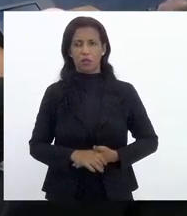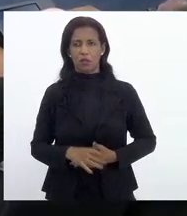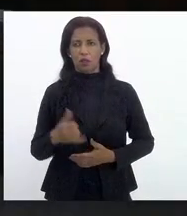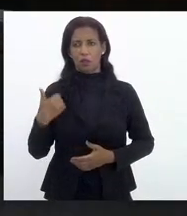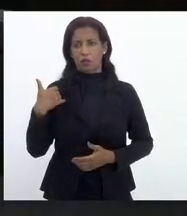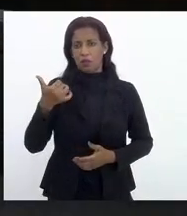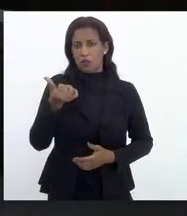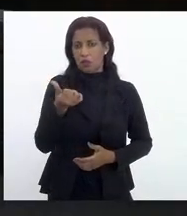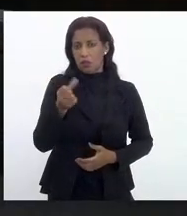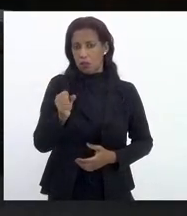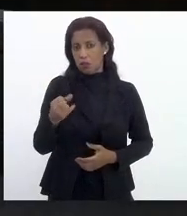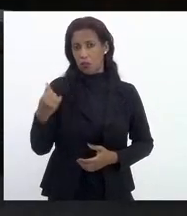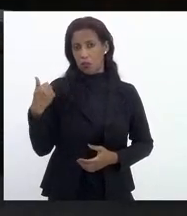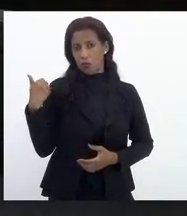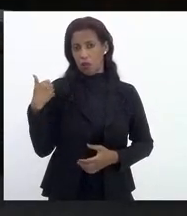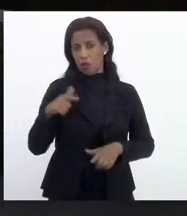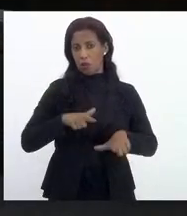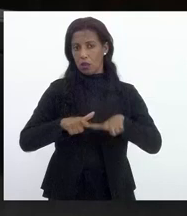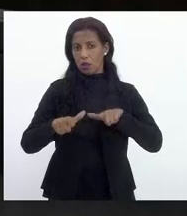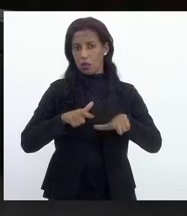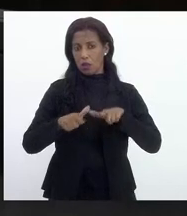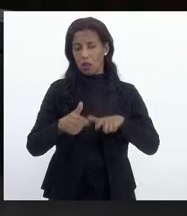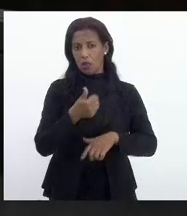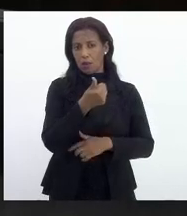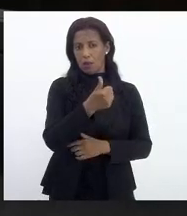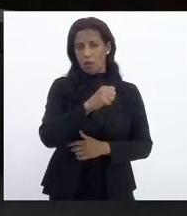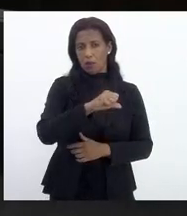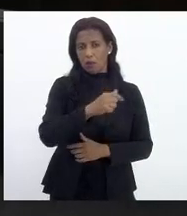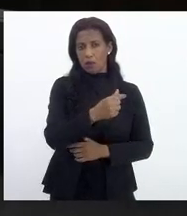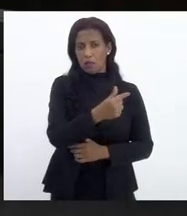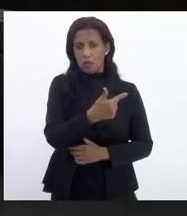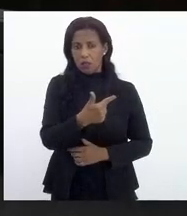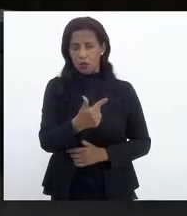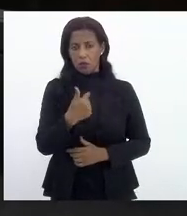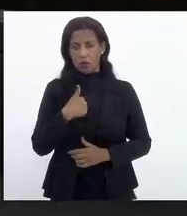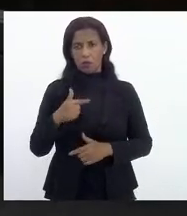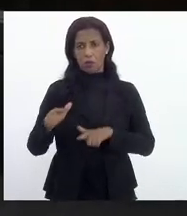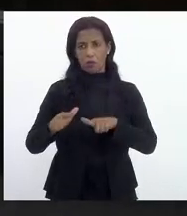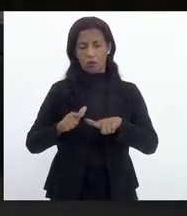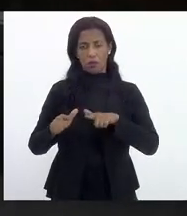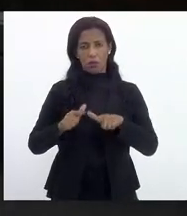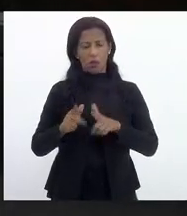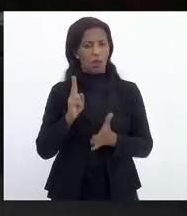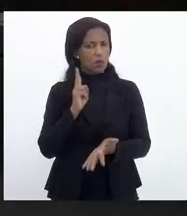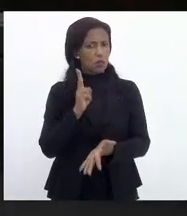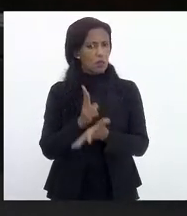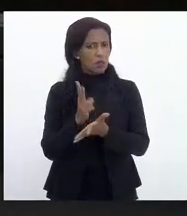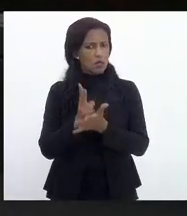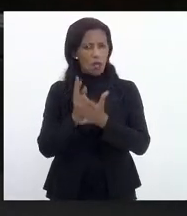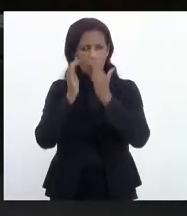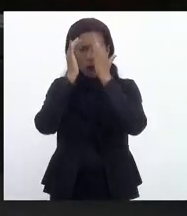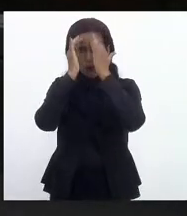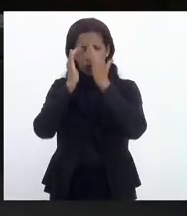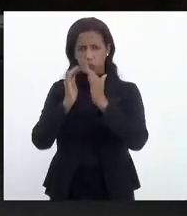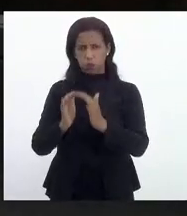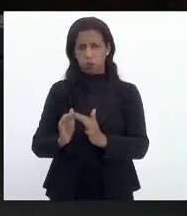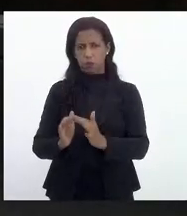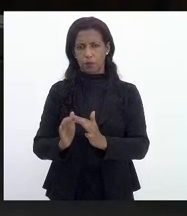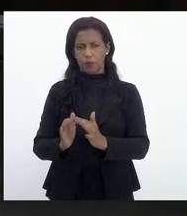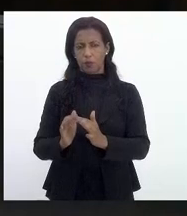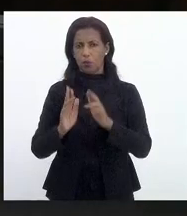68 anos trabalho desde 1972 sempre cumprir com a minha palavra